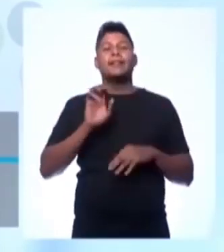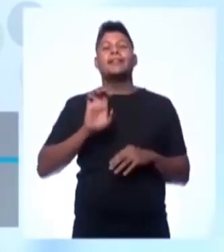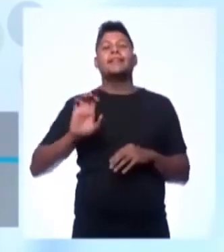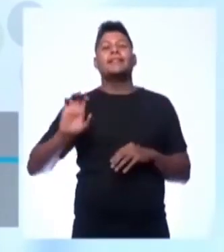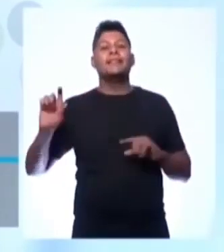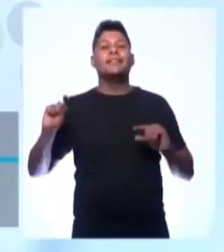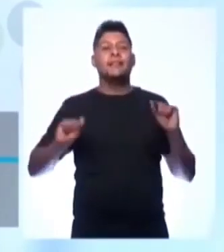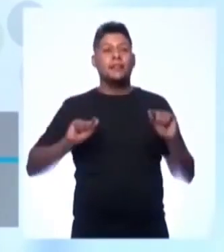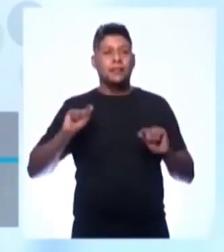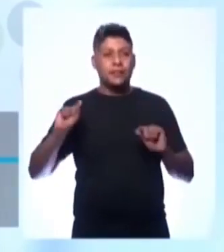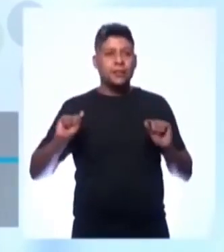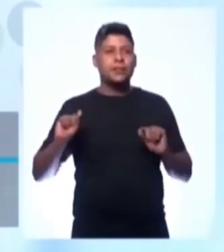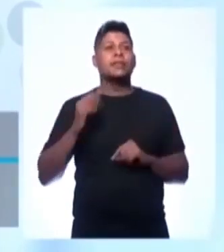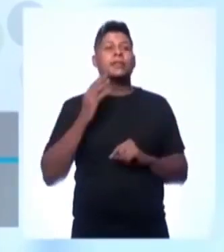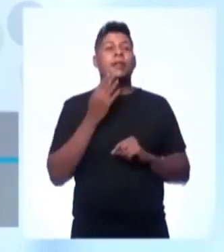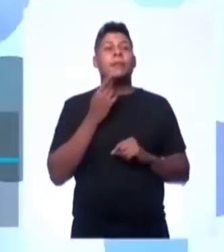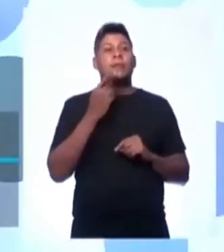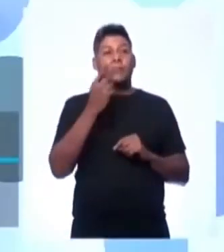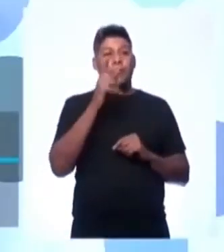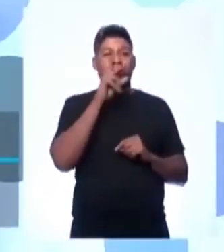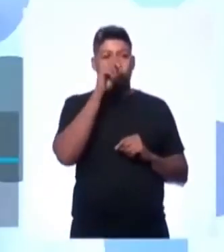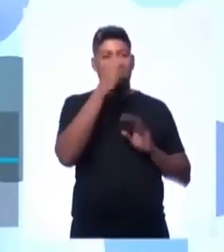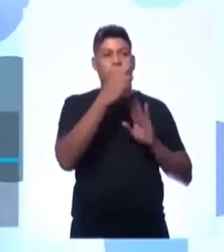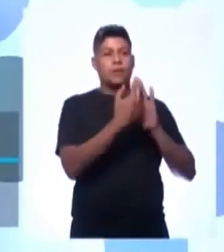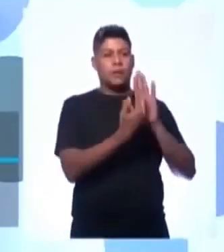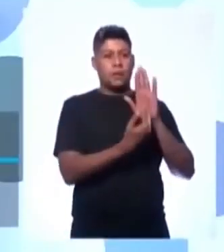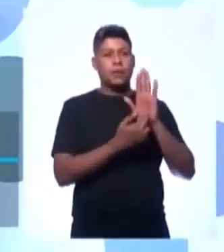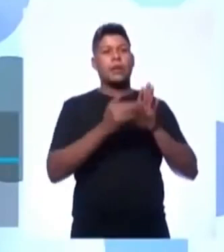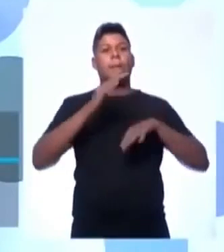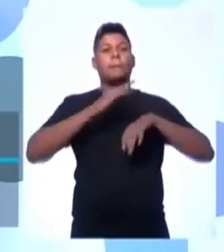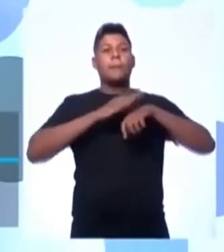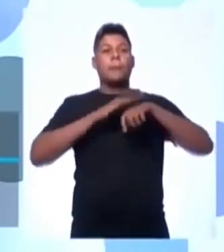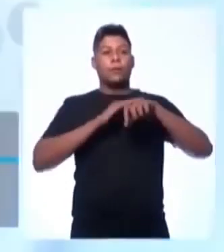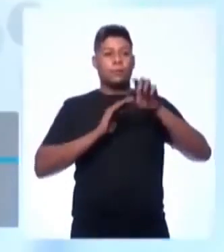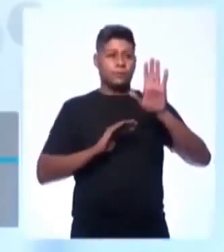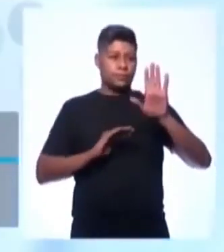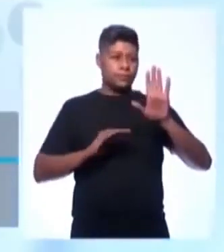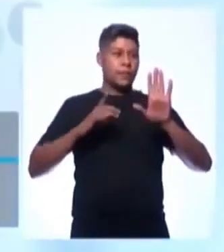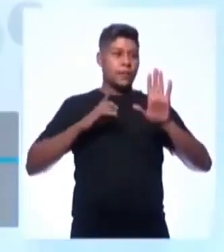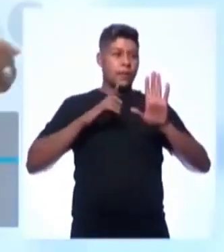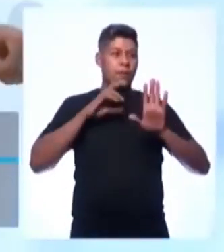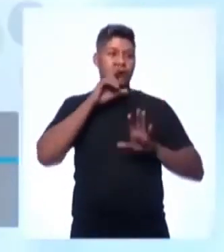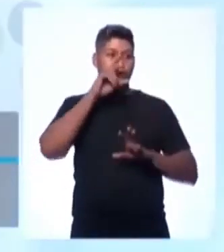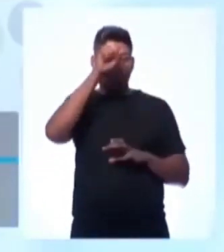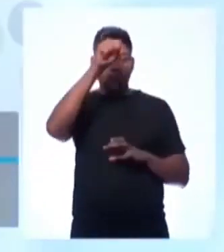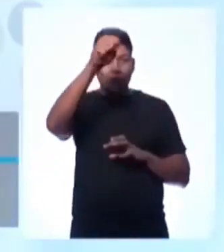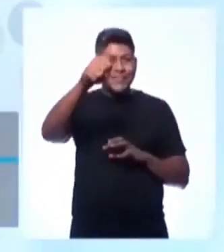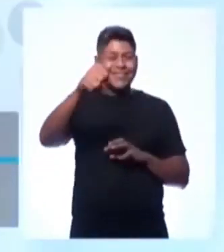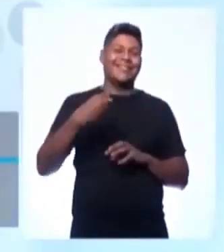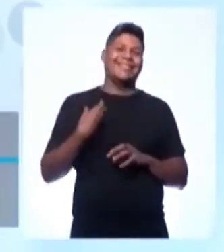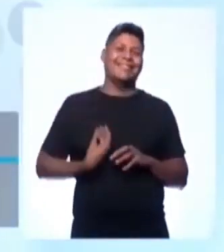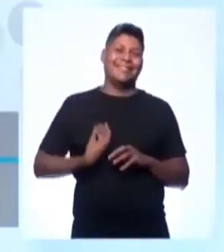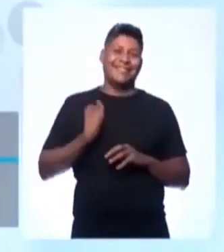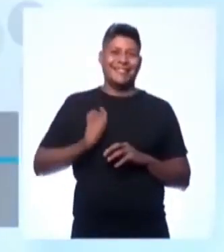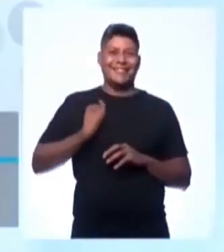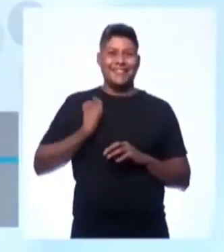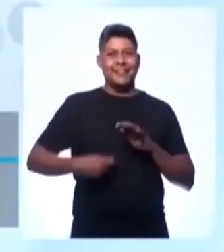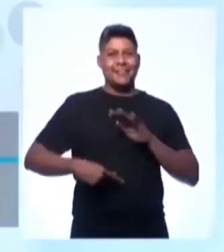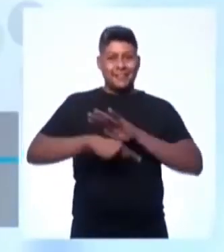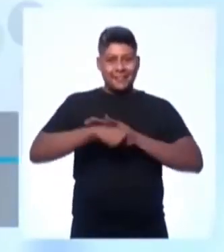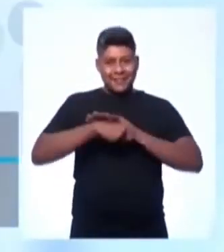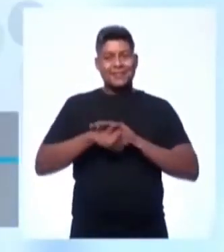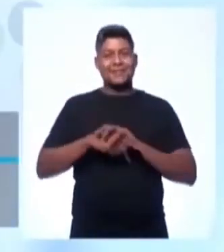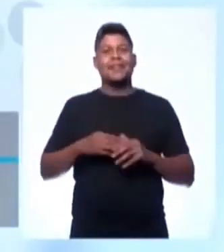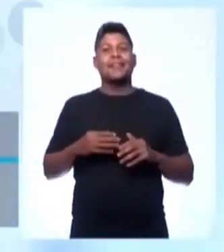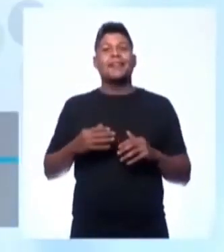Não é mão direita. Para falar sobre a força, é a regra da mão esquerda, né? Então aí você tem a força, né? Se o Fábio colocou ali a questão